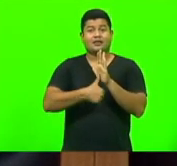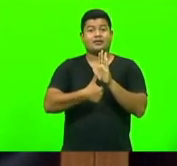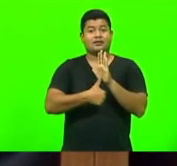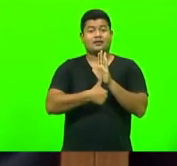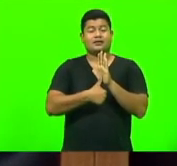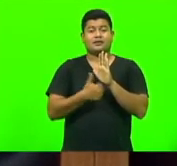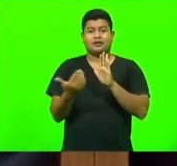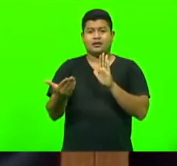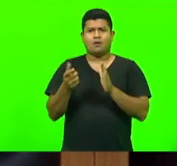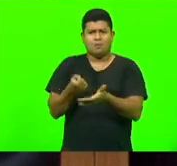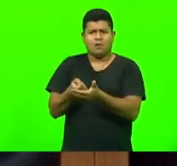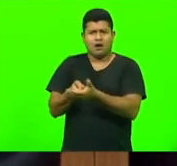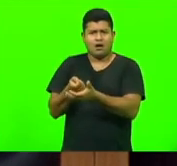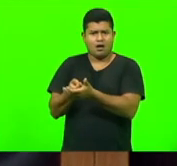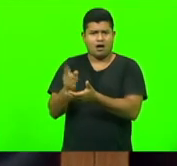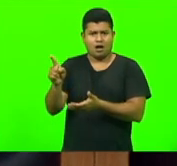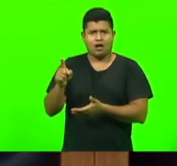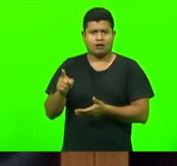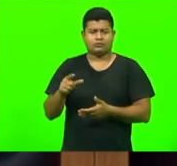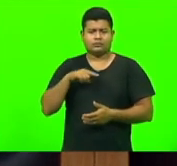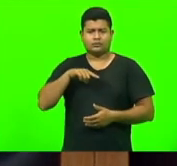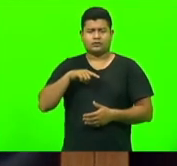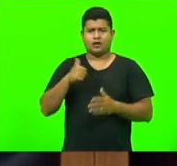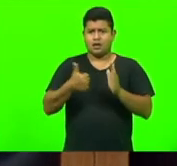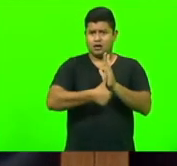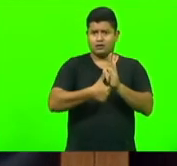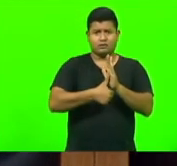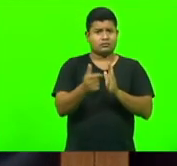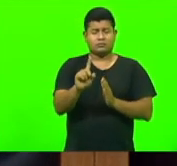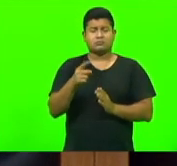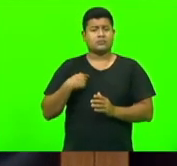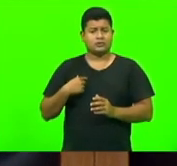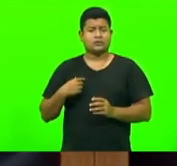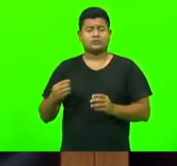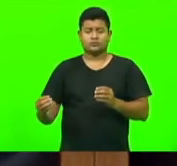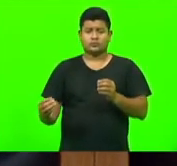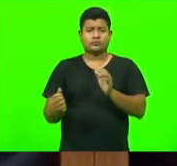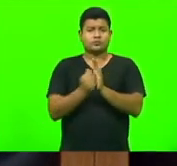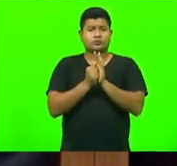seu RG. Não é? Outros comprovantes,